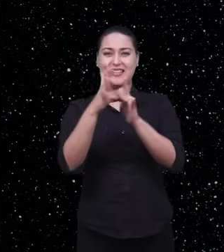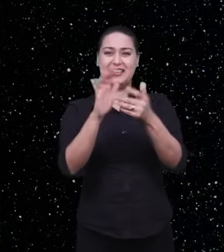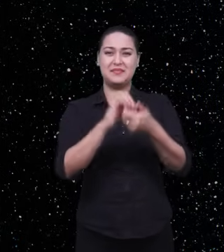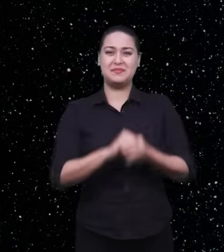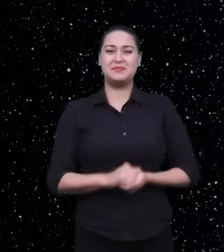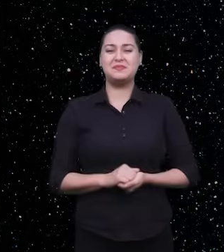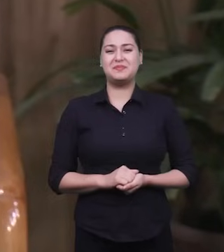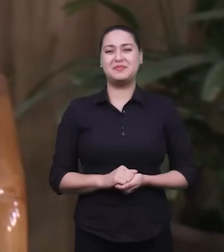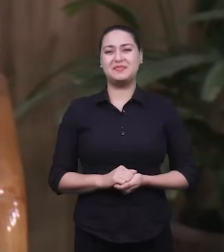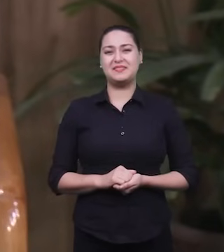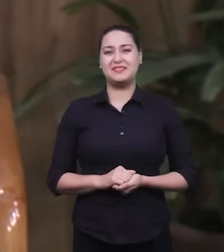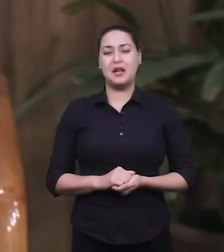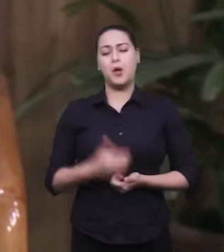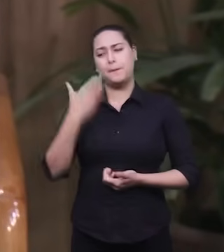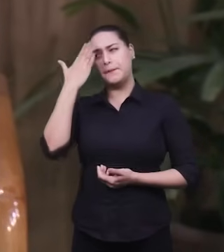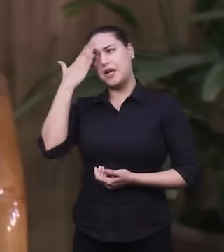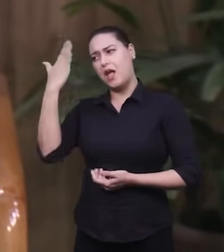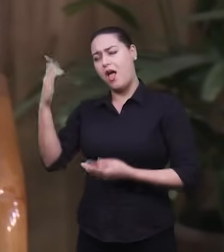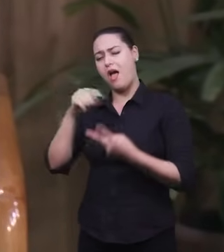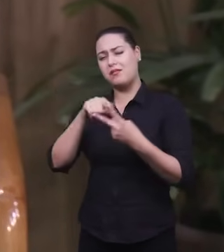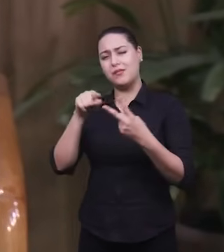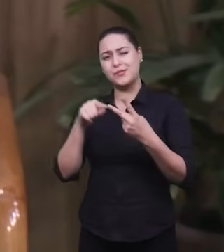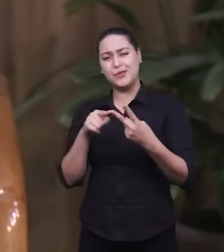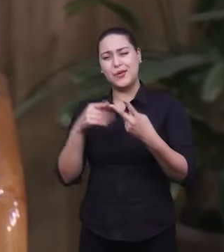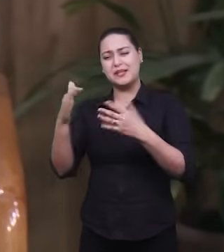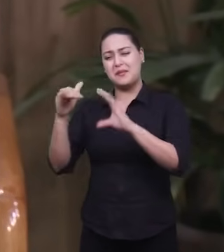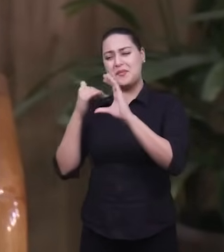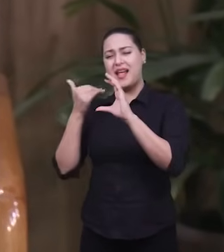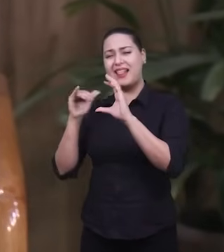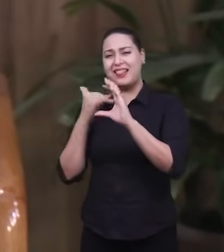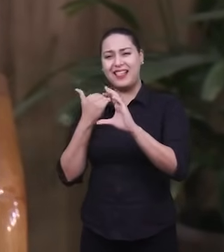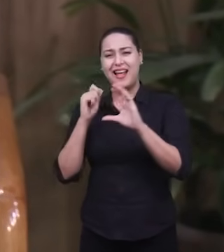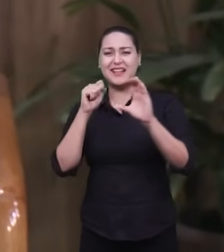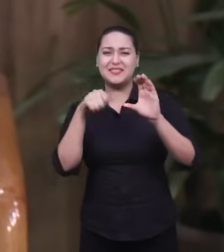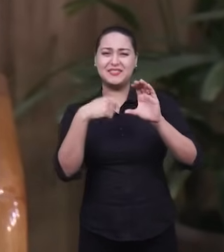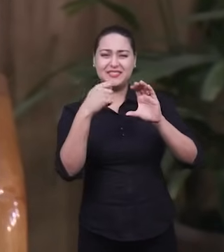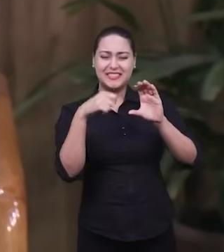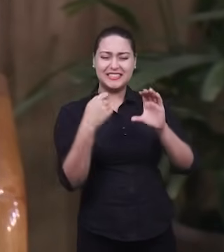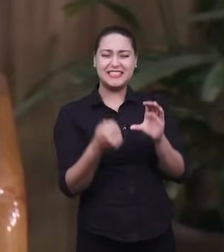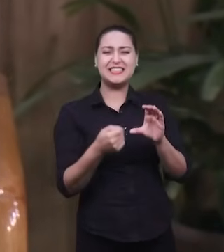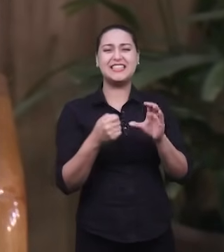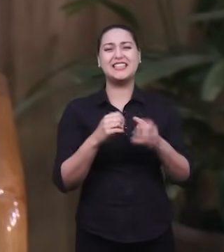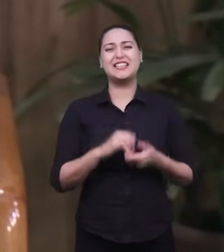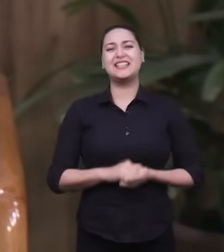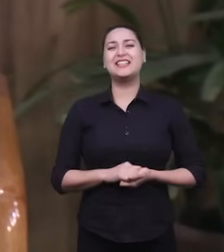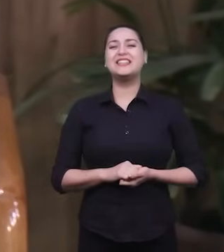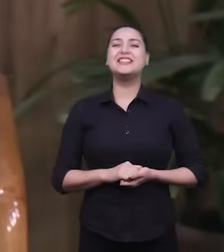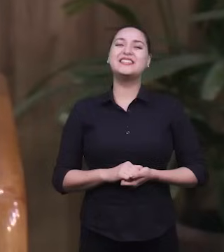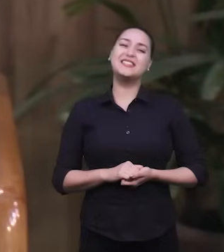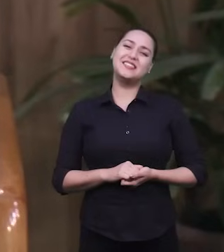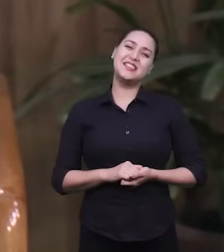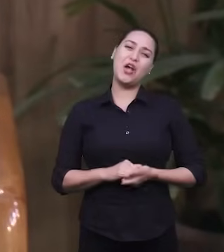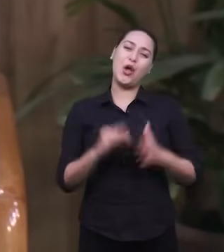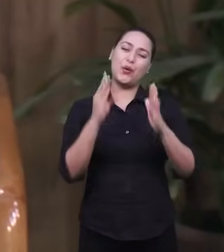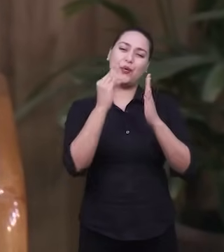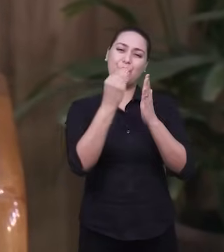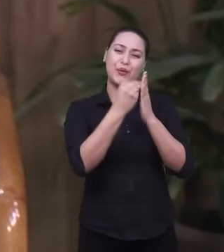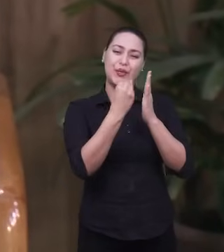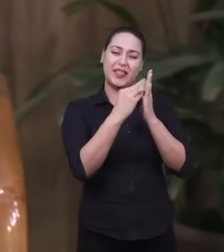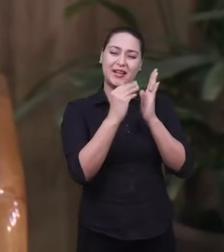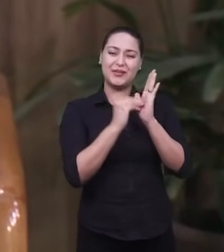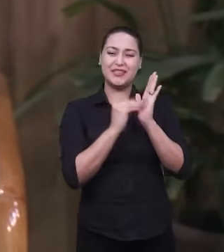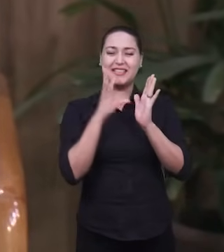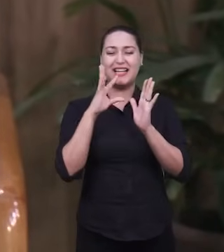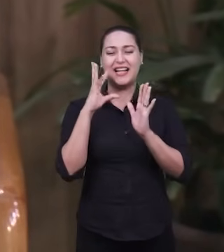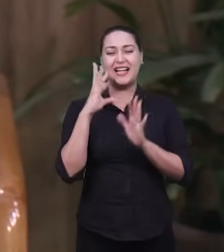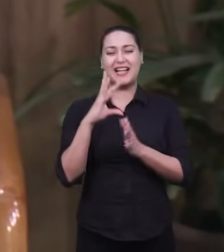Senhor Jesus. Obrigado, Vinícius. Obrigado, Cristiane, por ter enviado para nós os vídeos, esse conteúdo que vocês